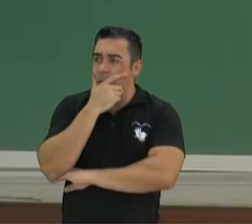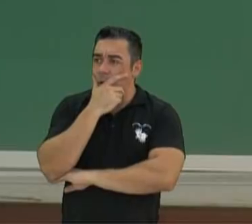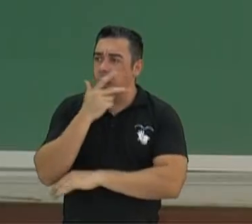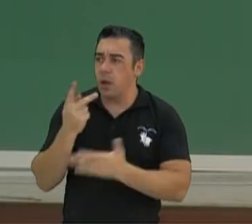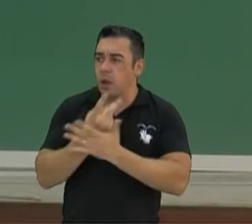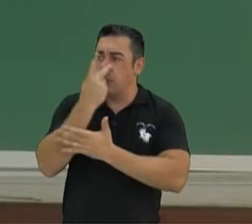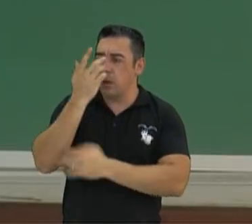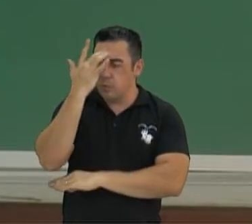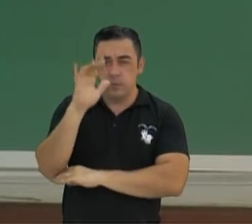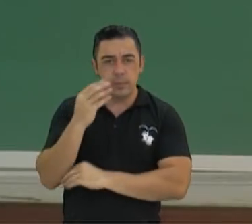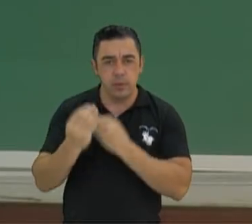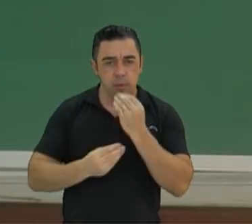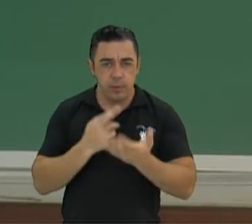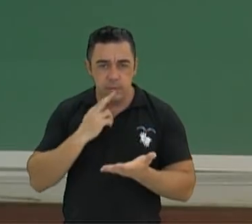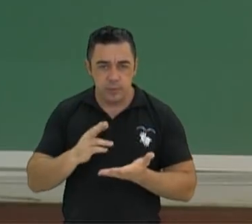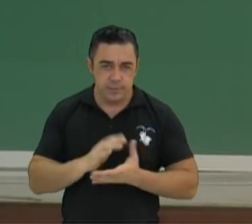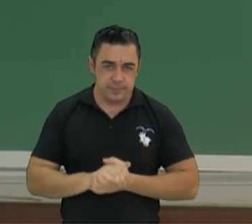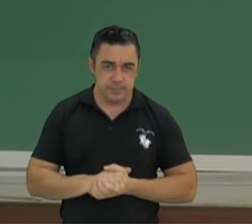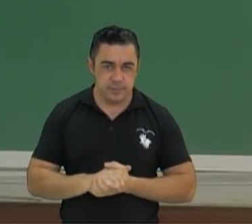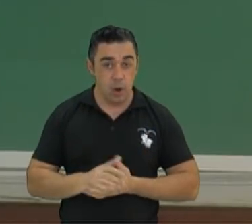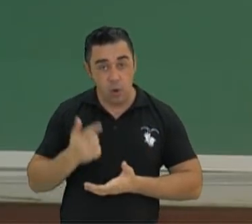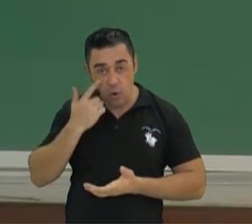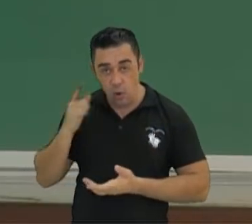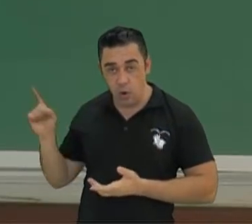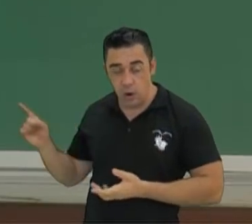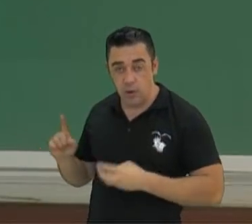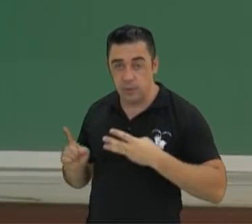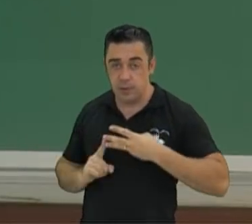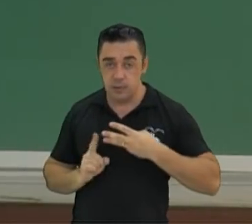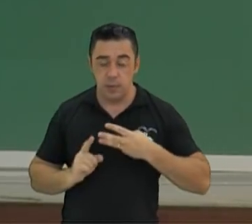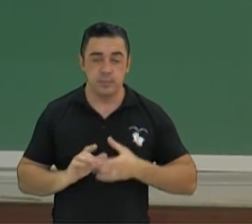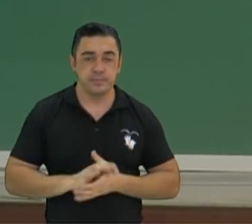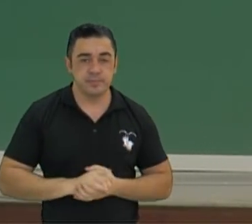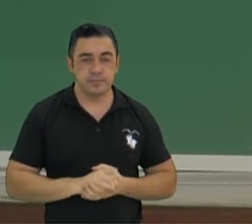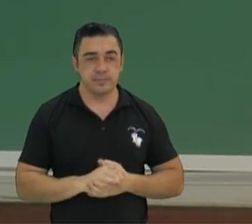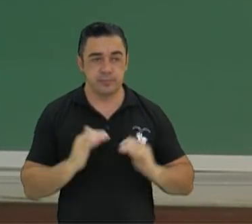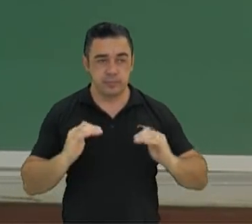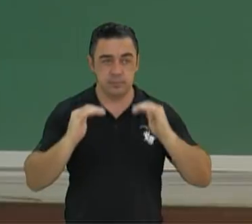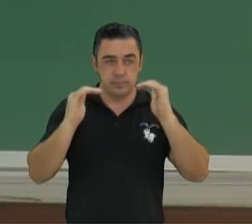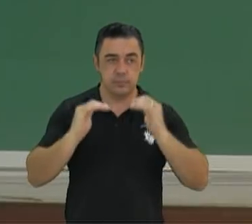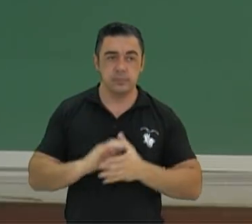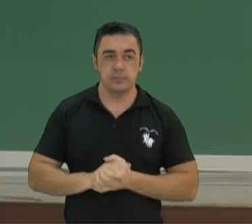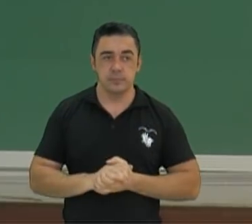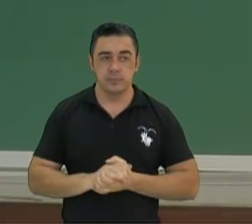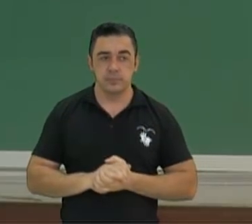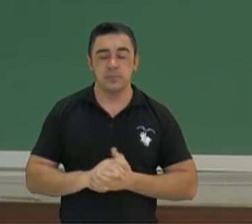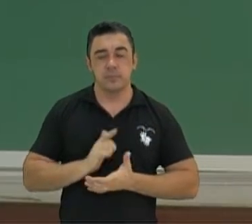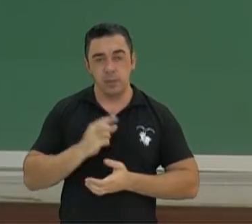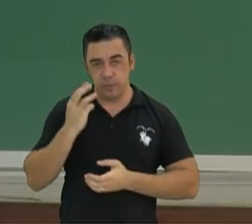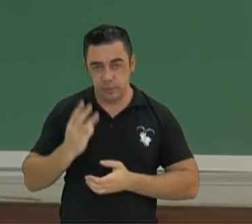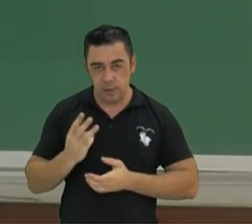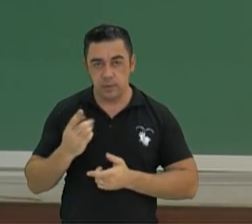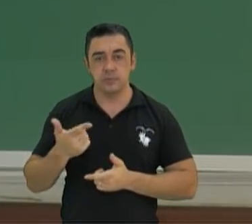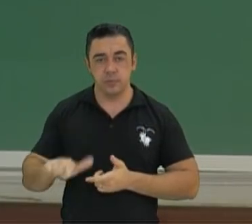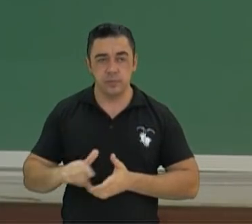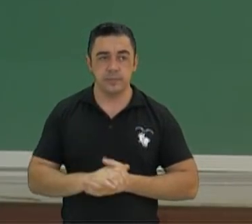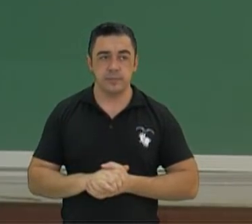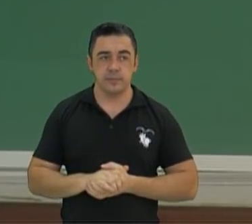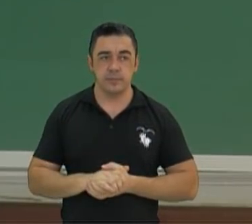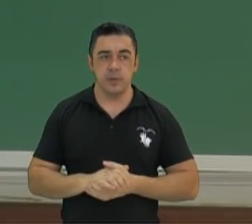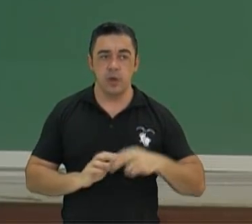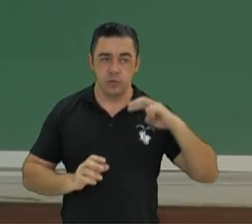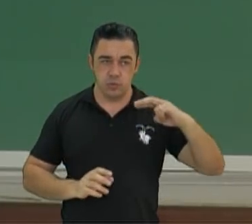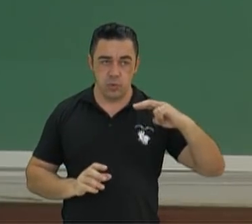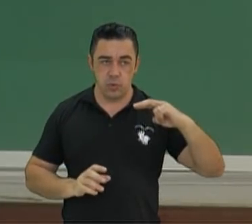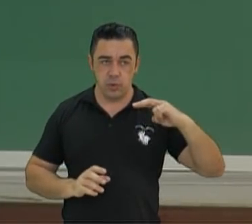essa, hein? Então, olhem aqui, o terceiro nível. O terceiro nível, nós vamos ter 3 cubinhos, porque, ó, 2